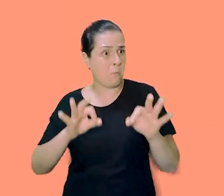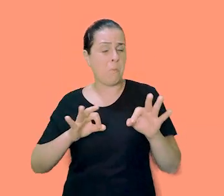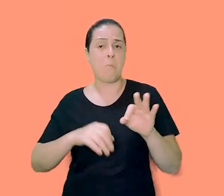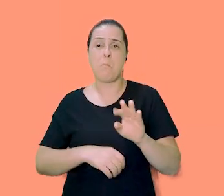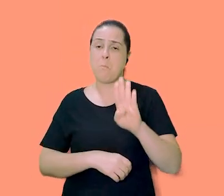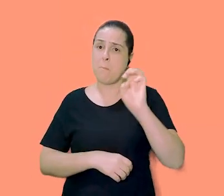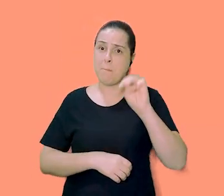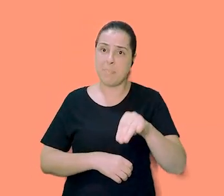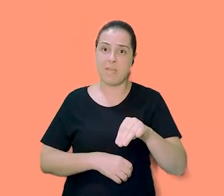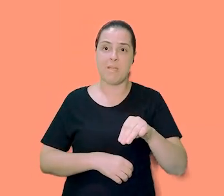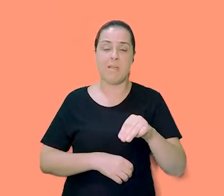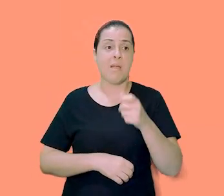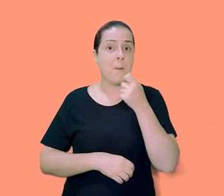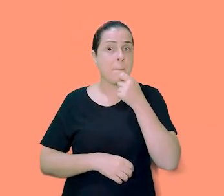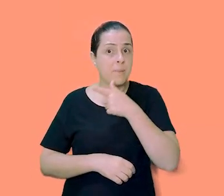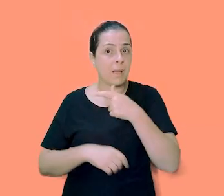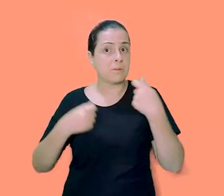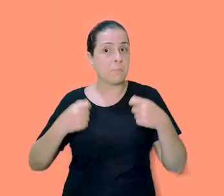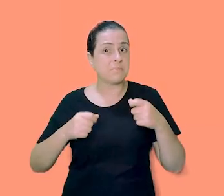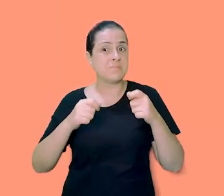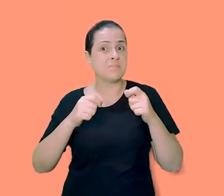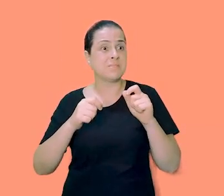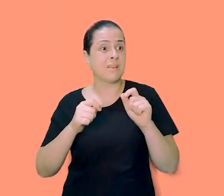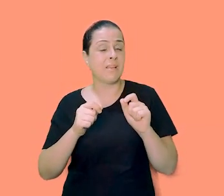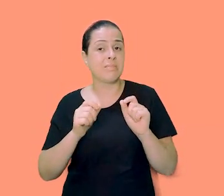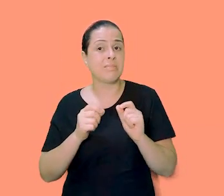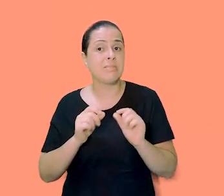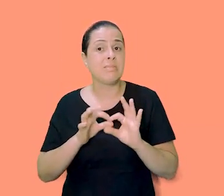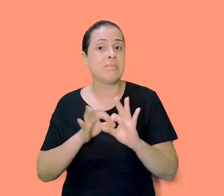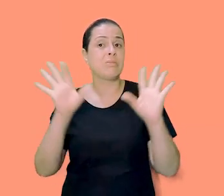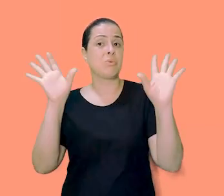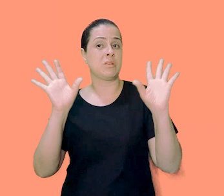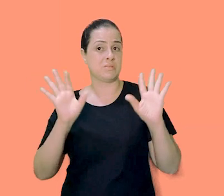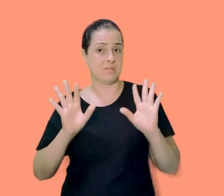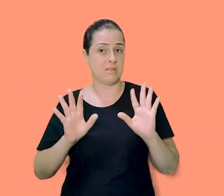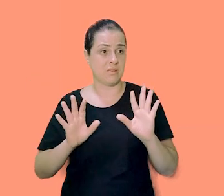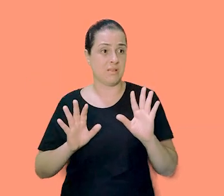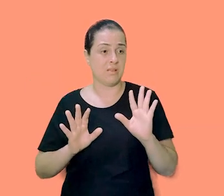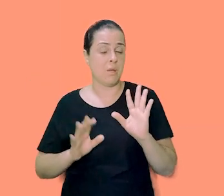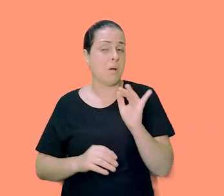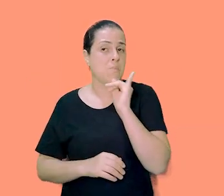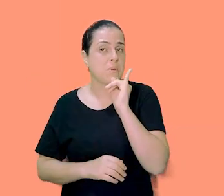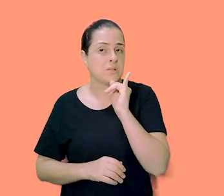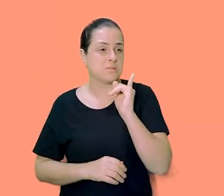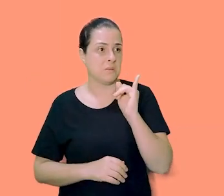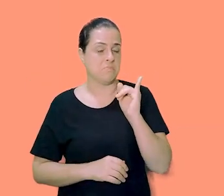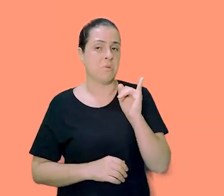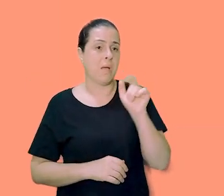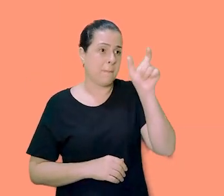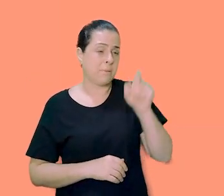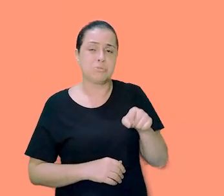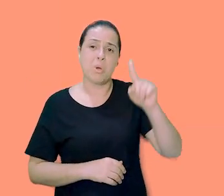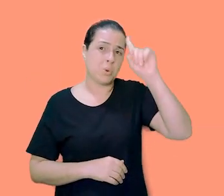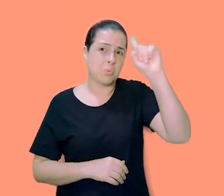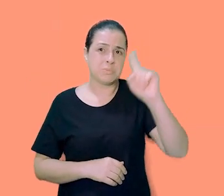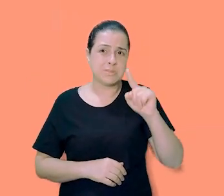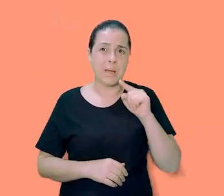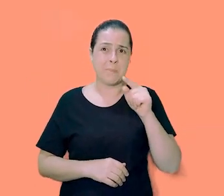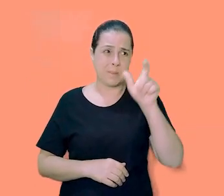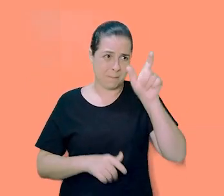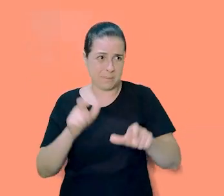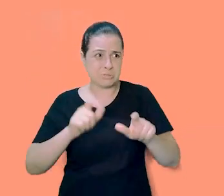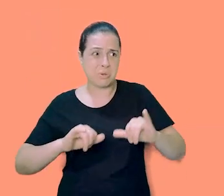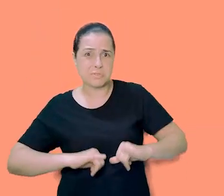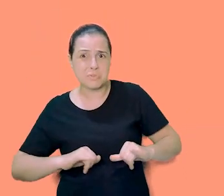autorização para se fazer piada sobre determinado tema, e a gente nunca sabe aonde a gente vai ferir as outras pessoas, né? Então,